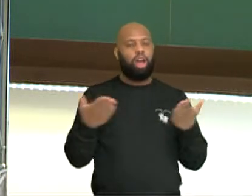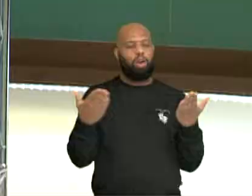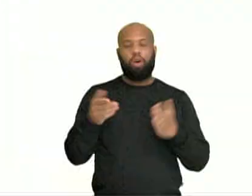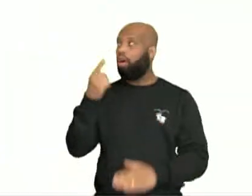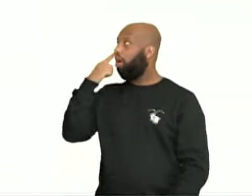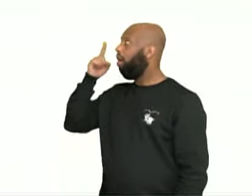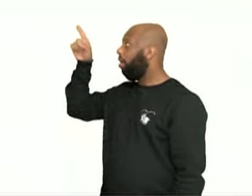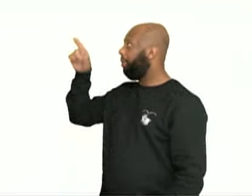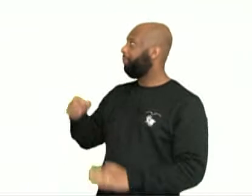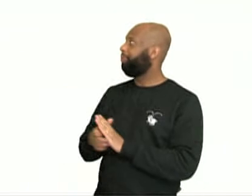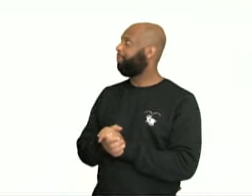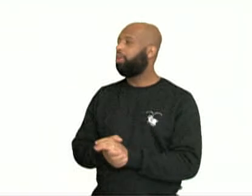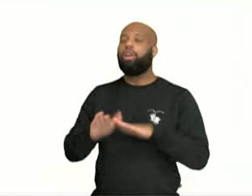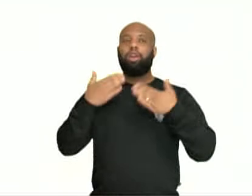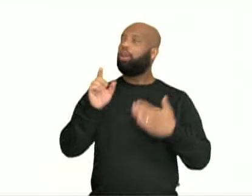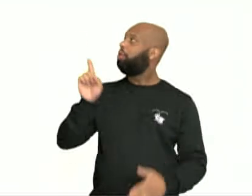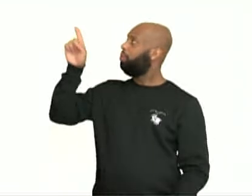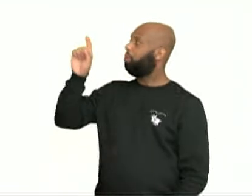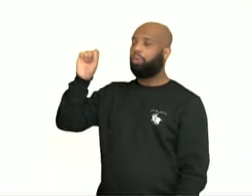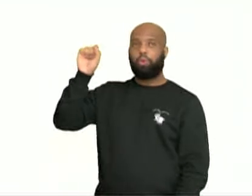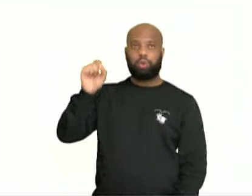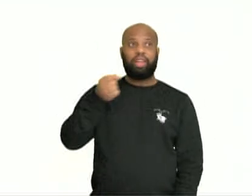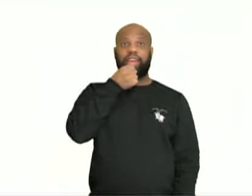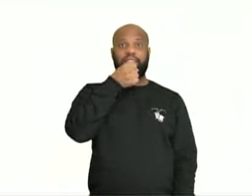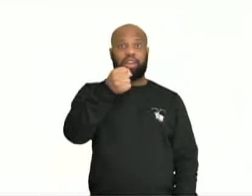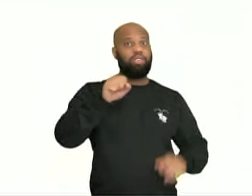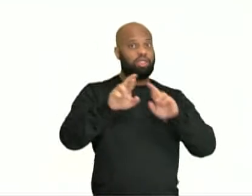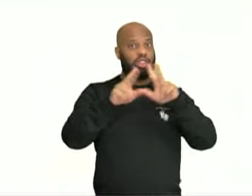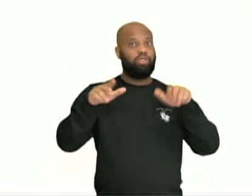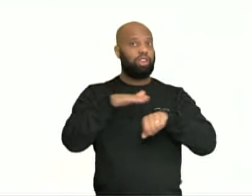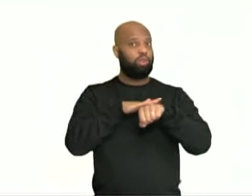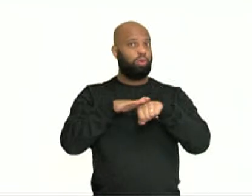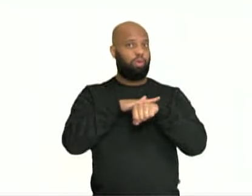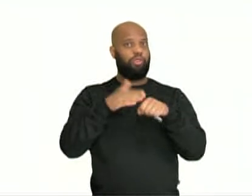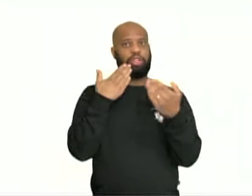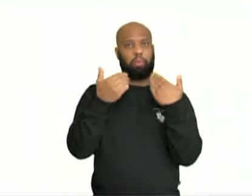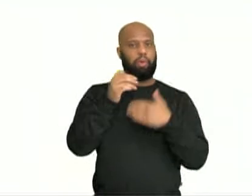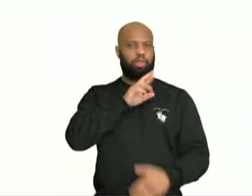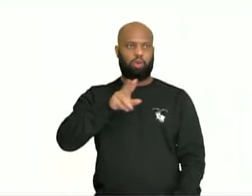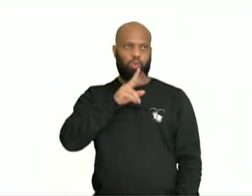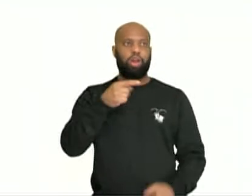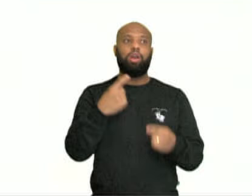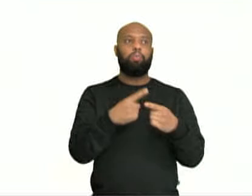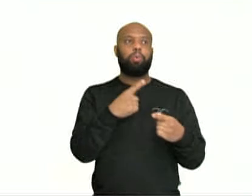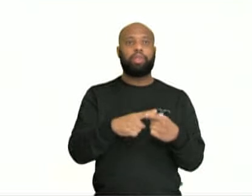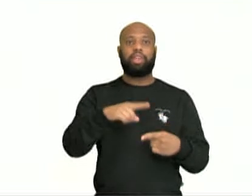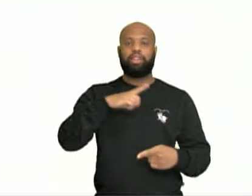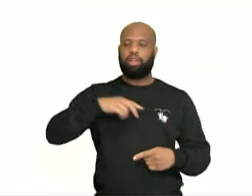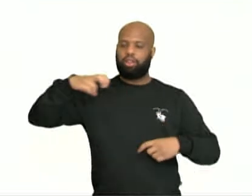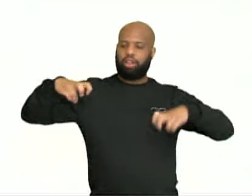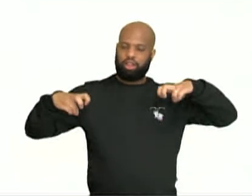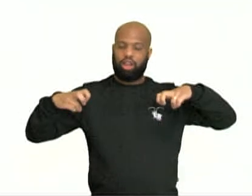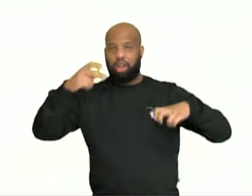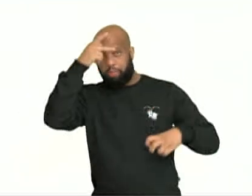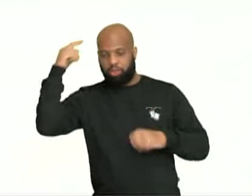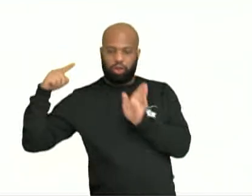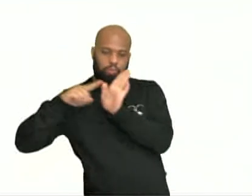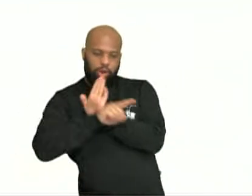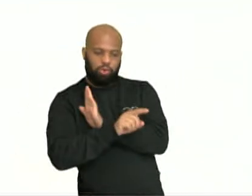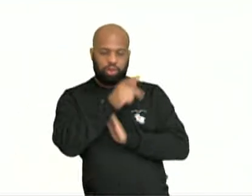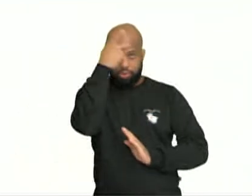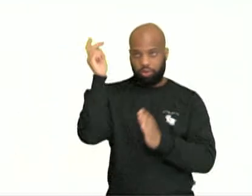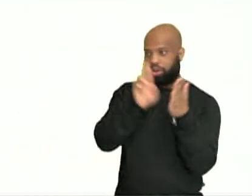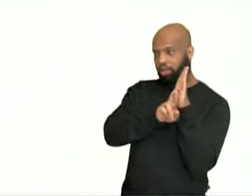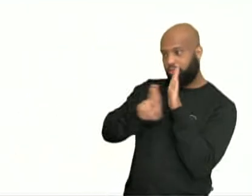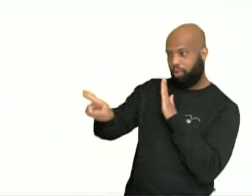Entrevista. Entrevista, ela é diferente de um diálogo comum. Por quê? Porque entrevistador e entrevistado